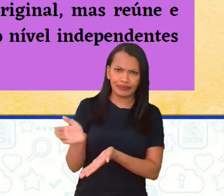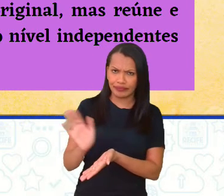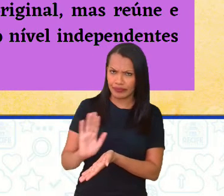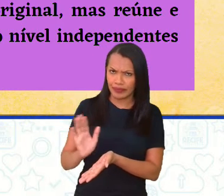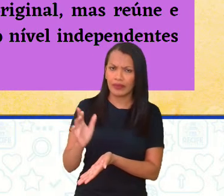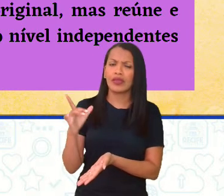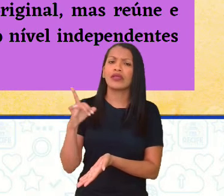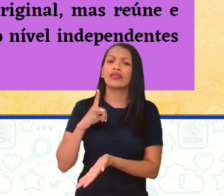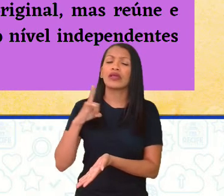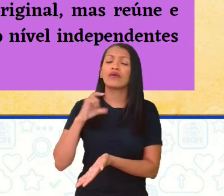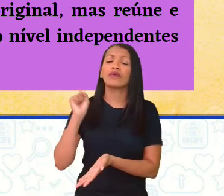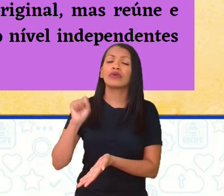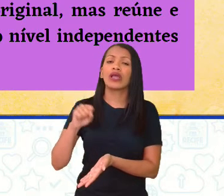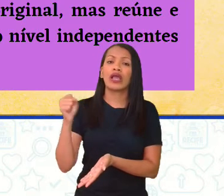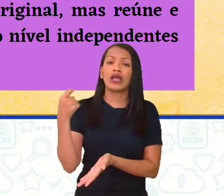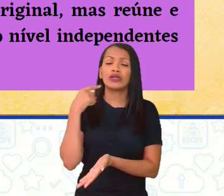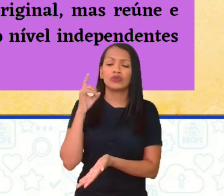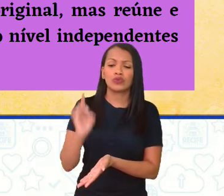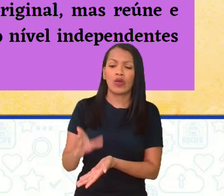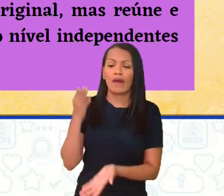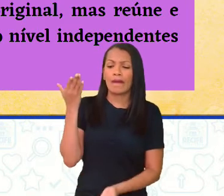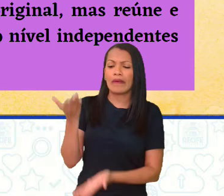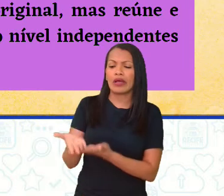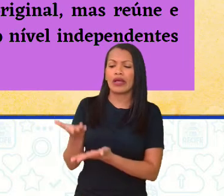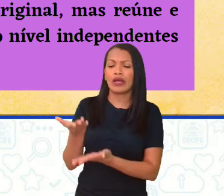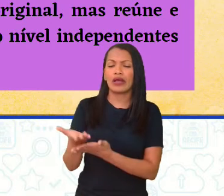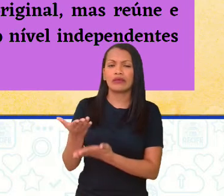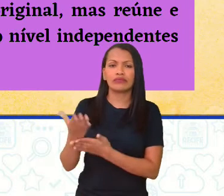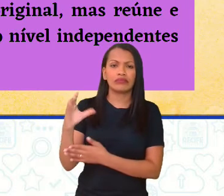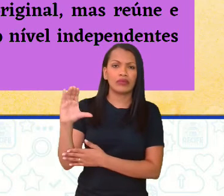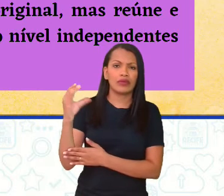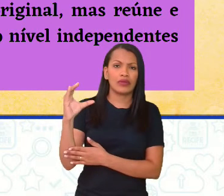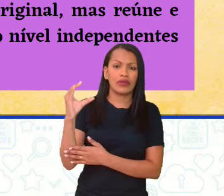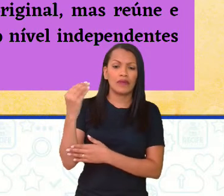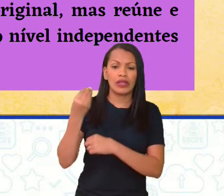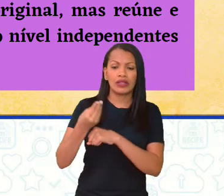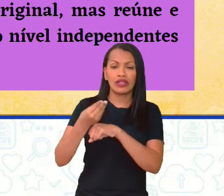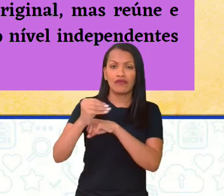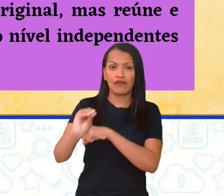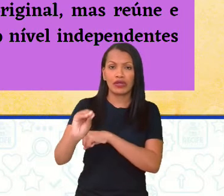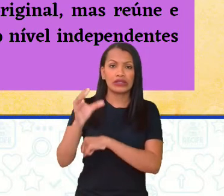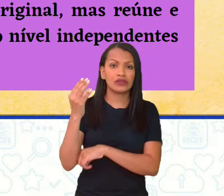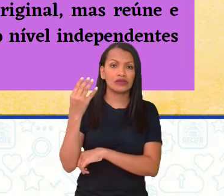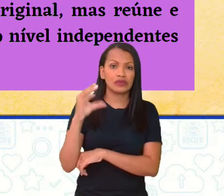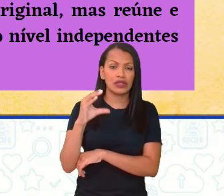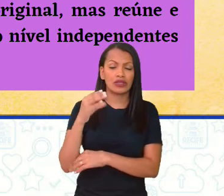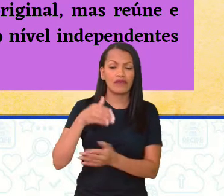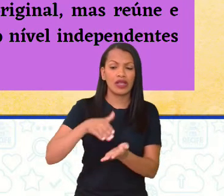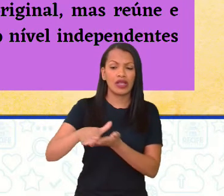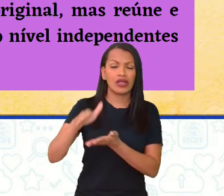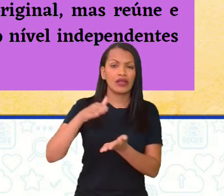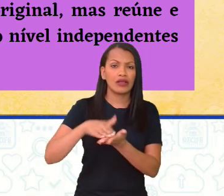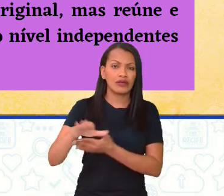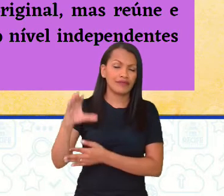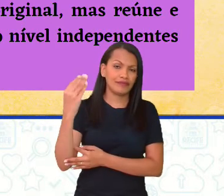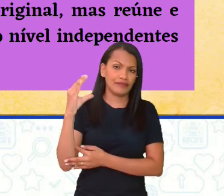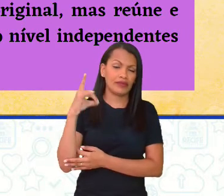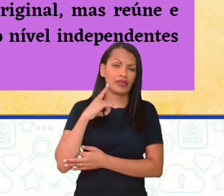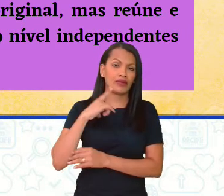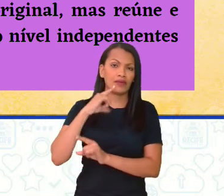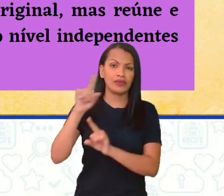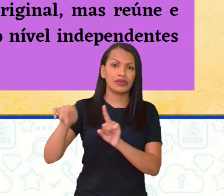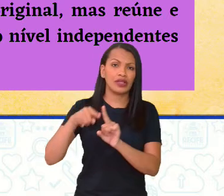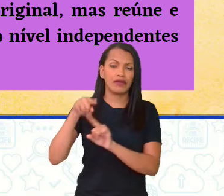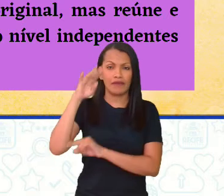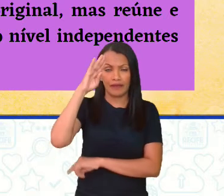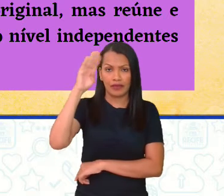tem fins científicos, ou seja, de divulgação científica, tá? E aí tem como objetivo